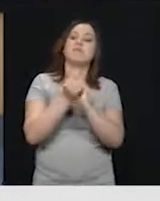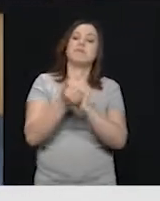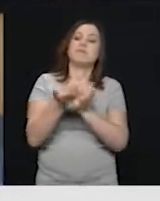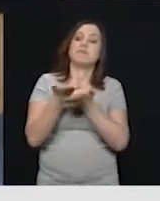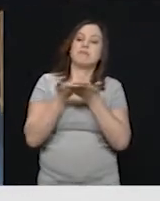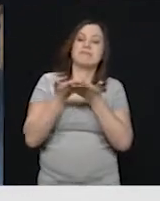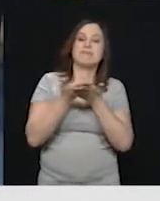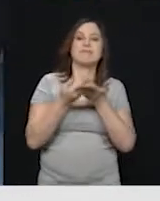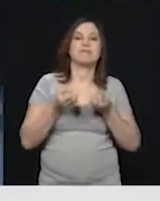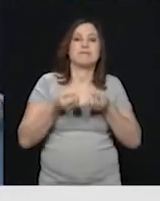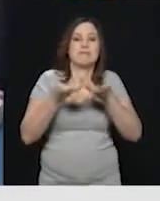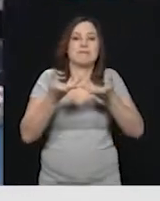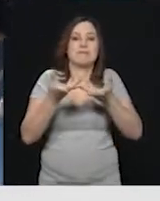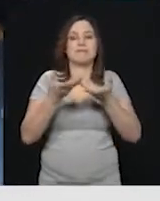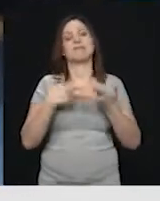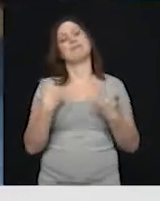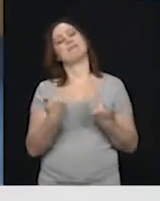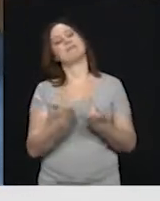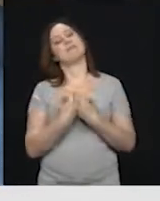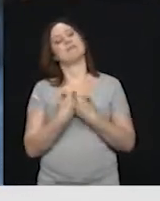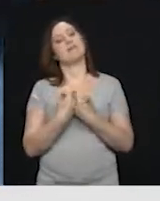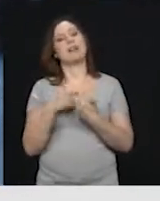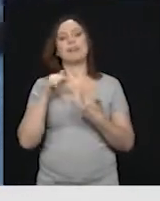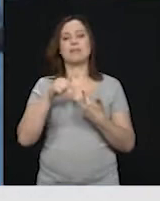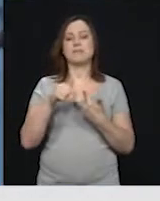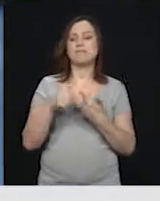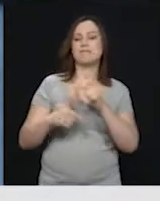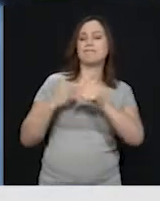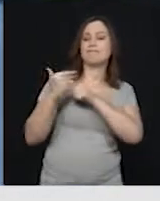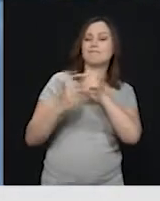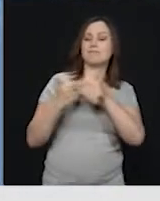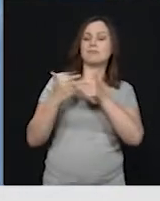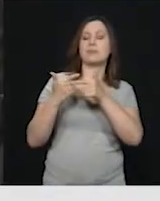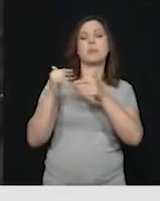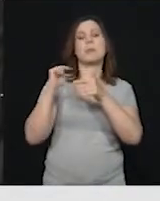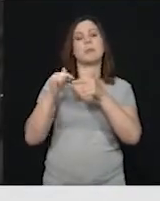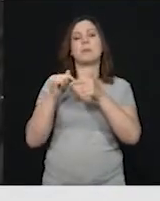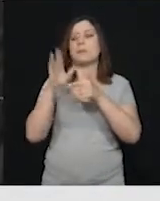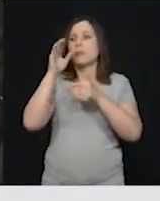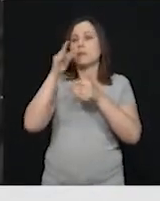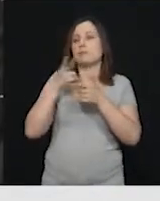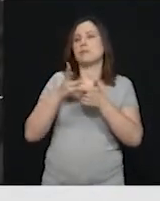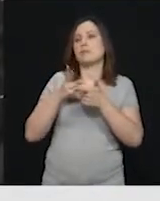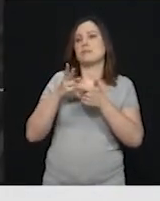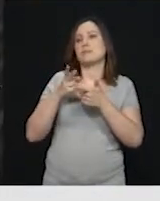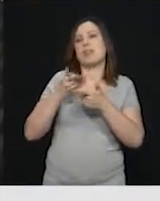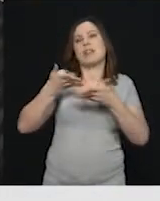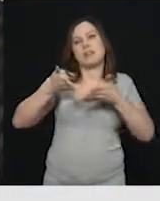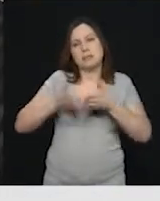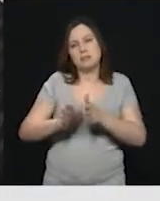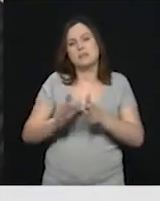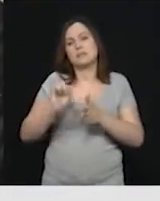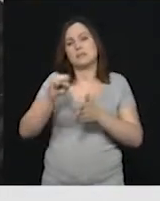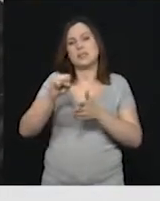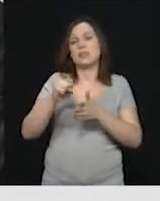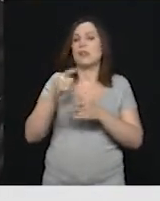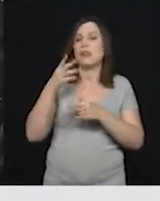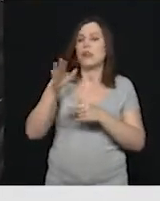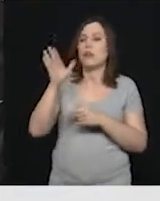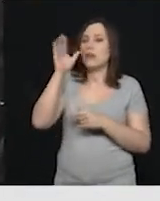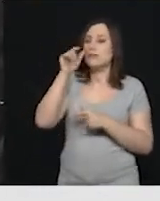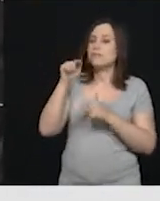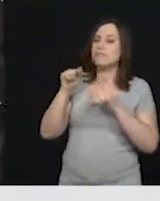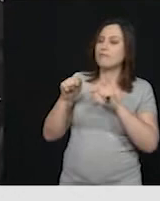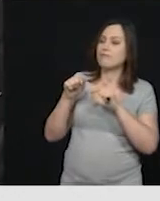com outras crianças a Esporte terapia da Fé oferecemos pra gente e um trabalho que a gente acompanhada